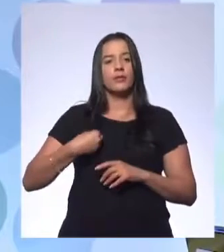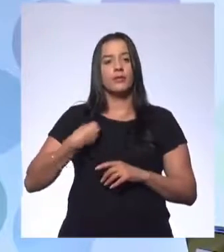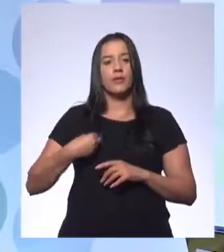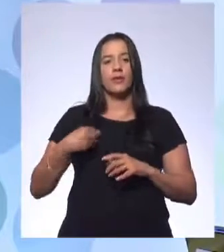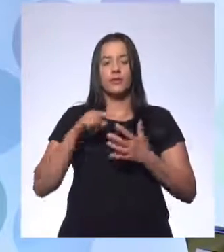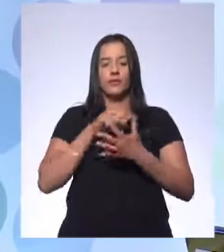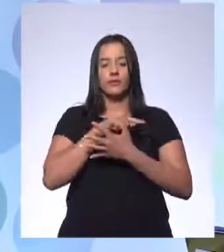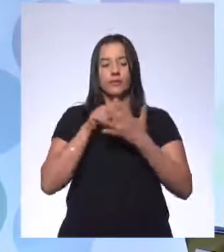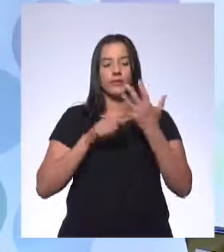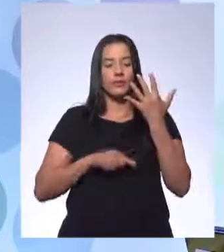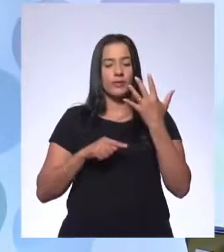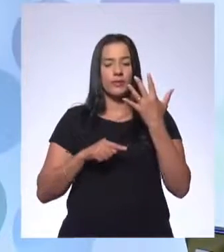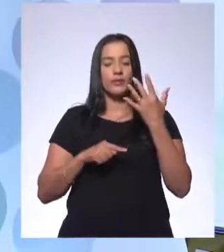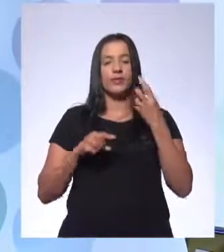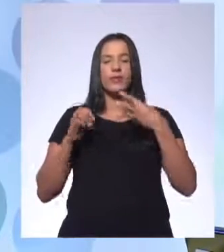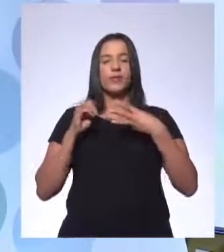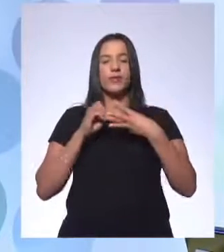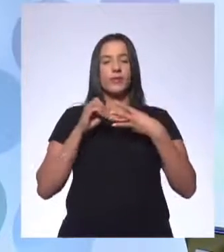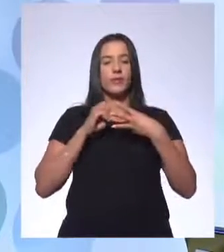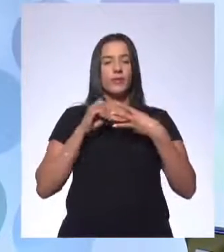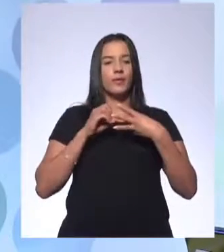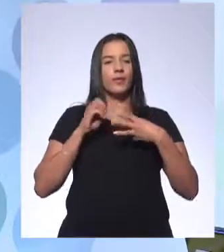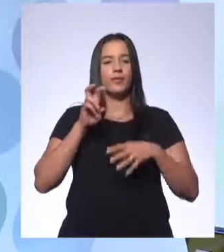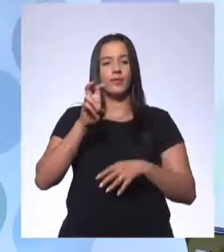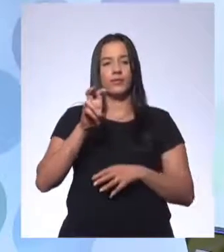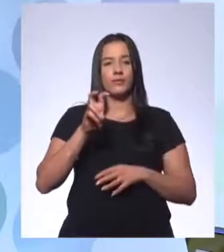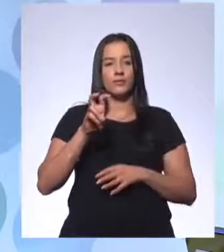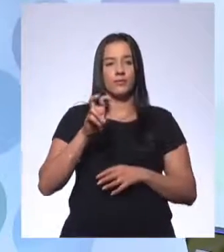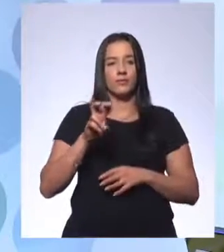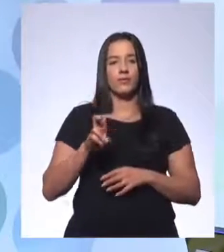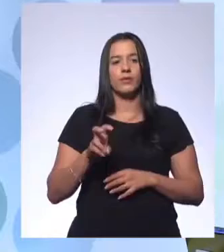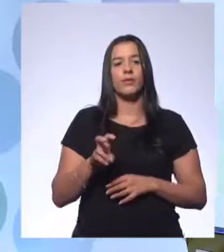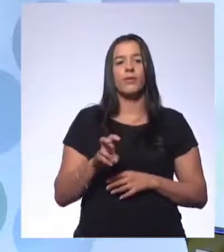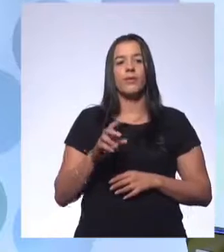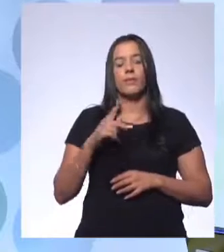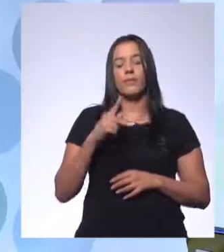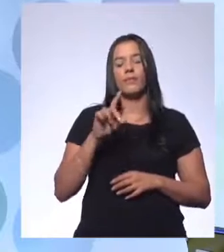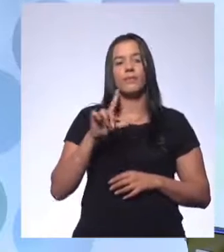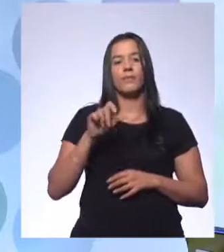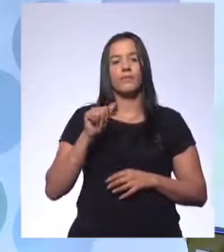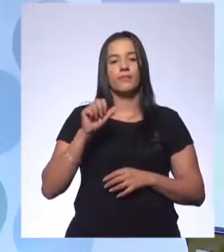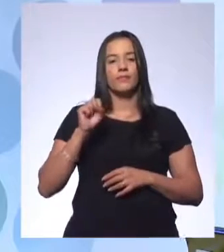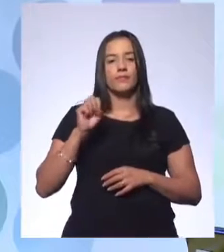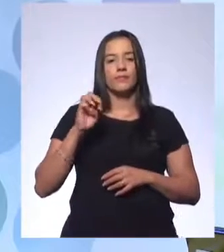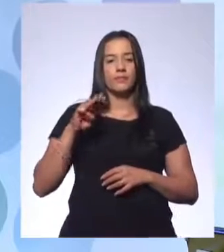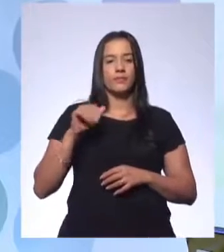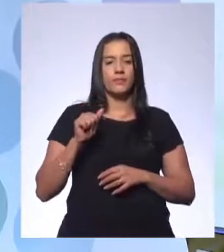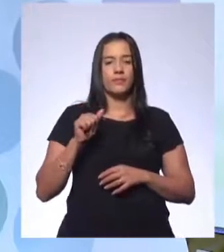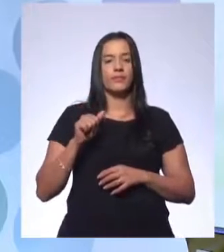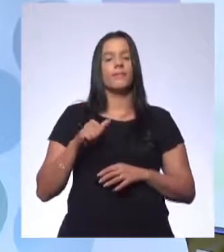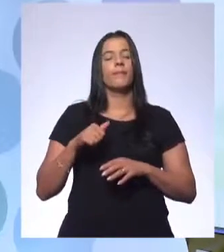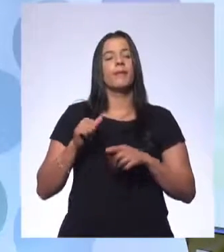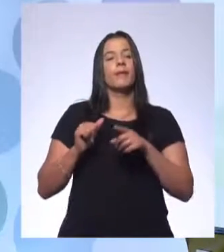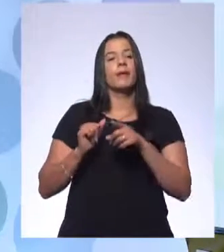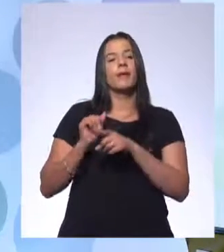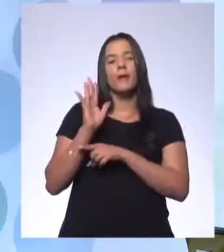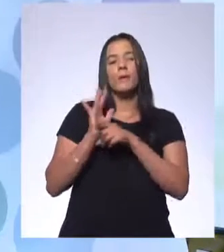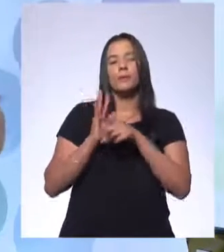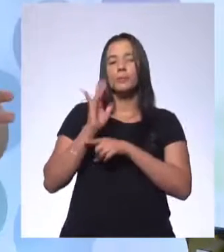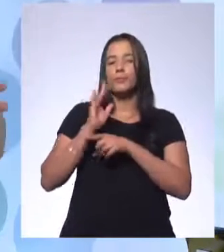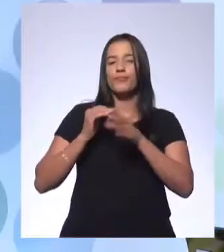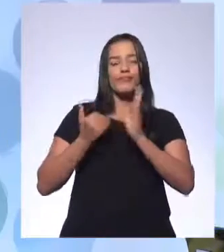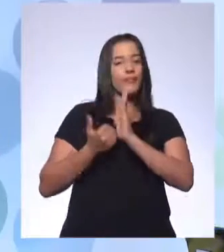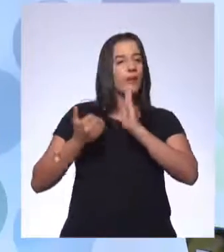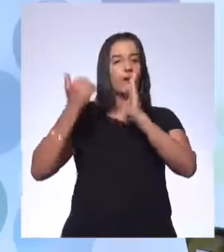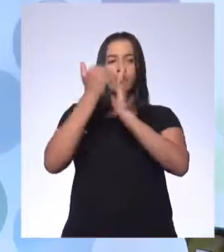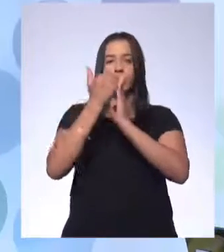da matéria que colocaram aí no chat muito bem, é o estado de plasma, ou seja, é um estado além do gasoso, né? Se a gente pensar em gás, eu teria